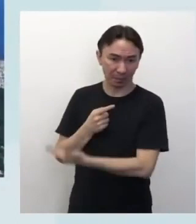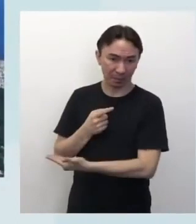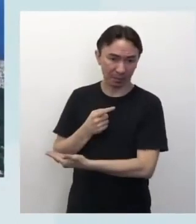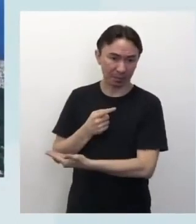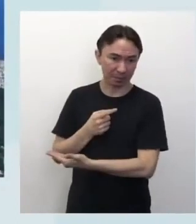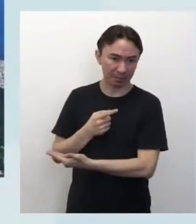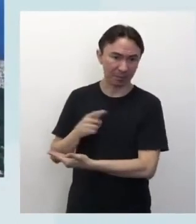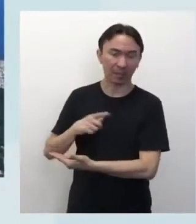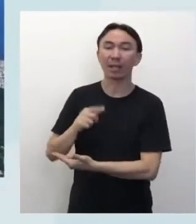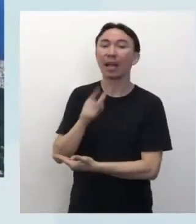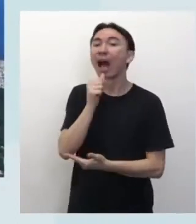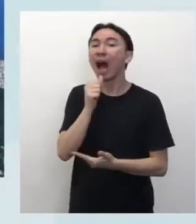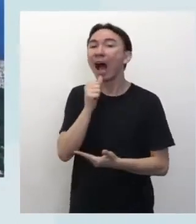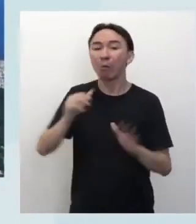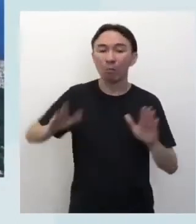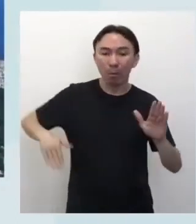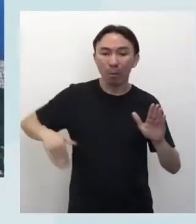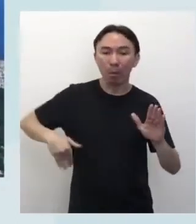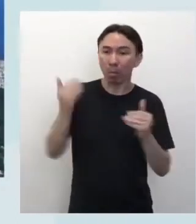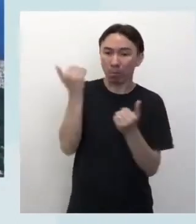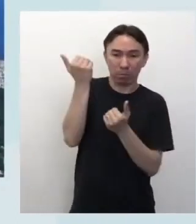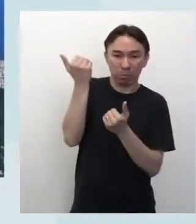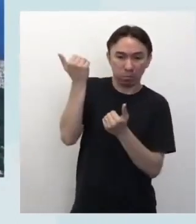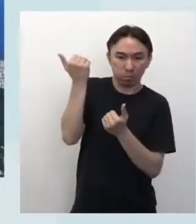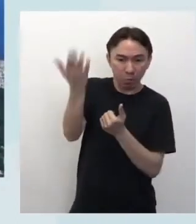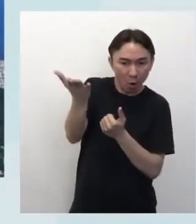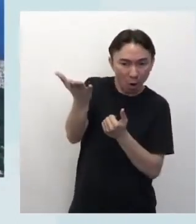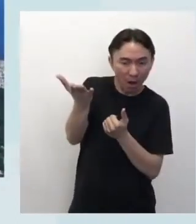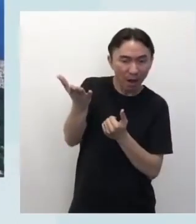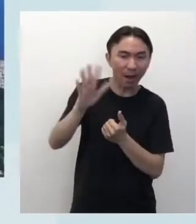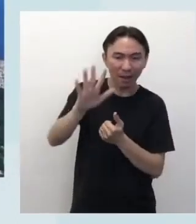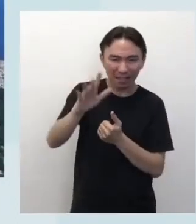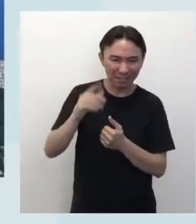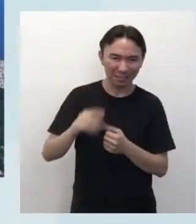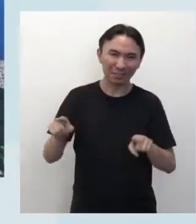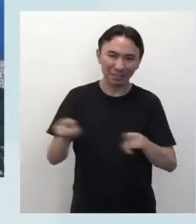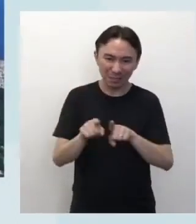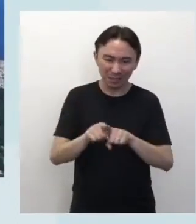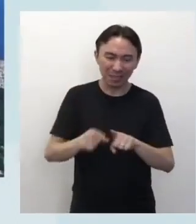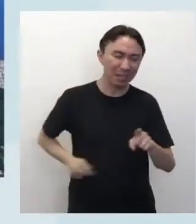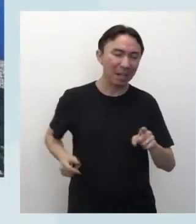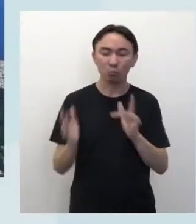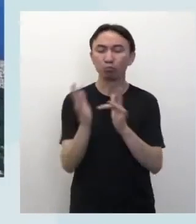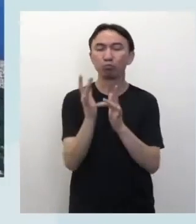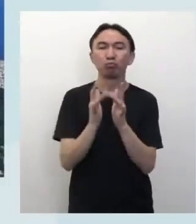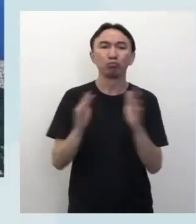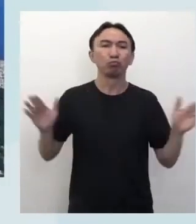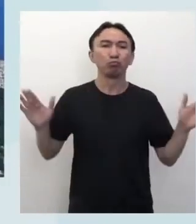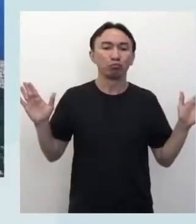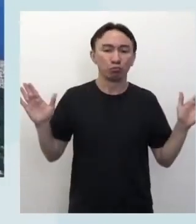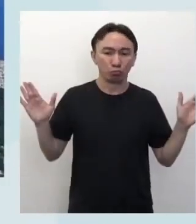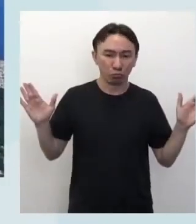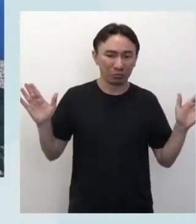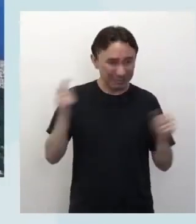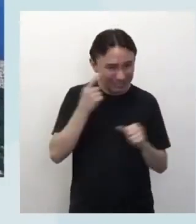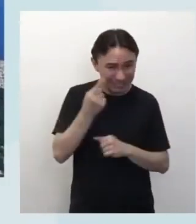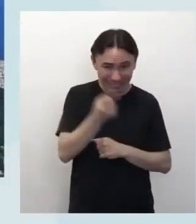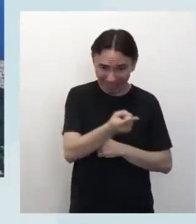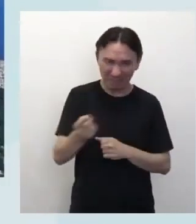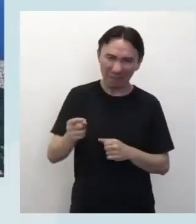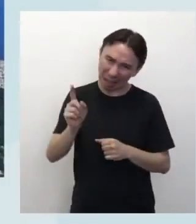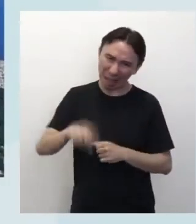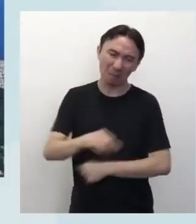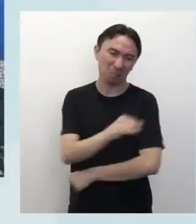mar ao fundo, né? Isso aí é o Cristo Redentor, né, do Corcovado lá no Rio de Janeiro. Então é uma imagem